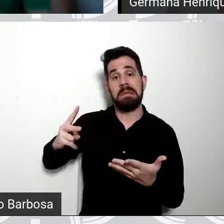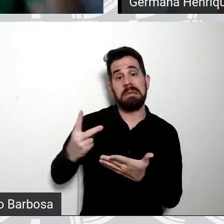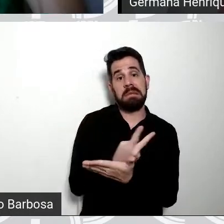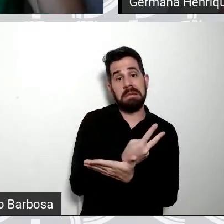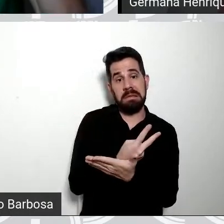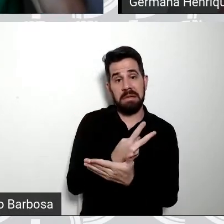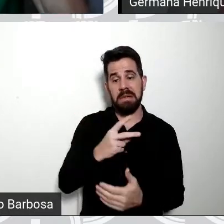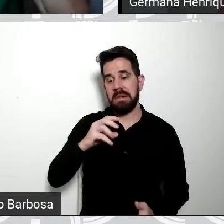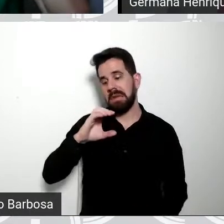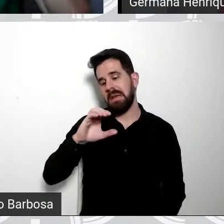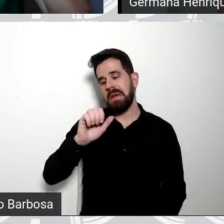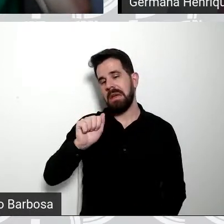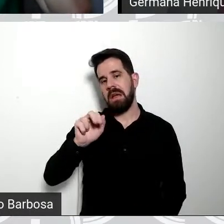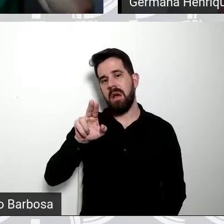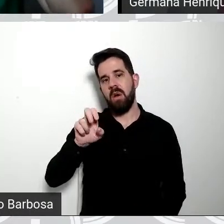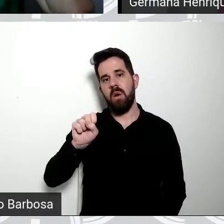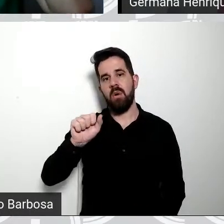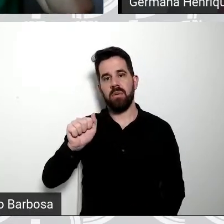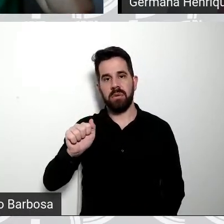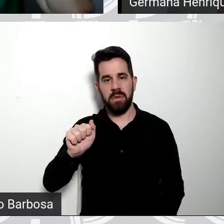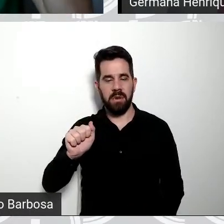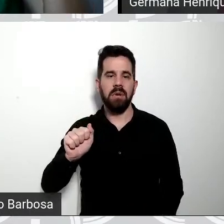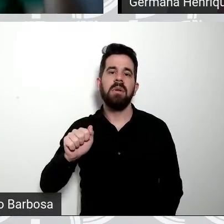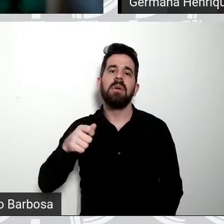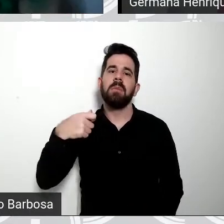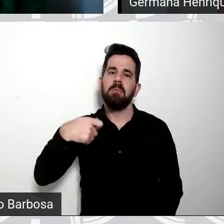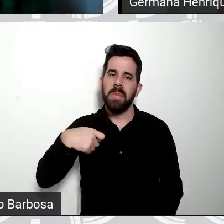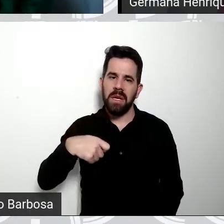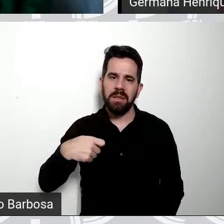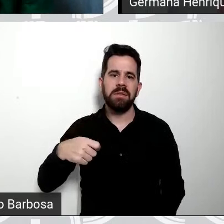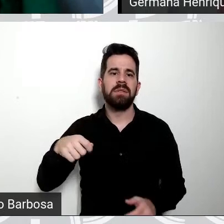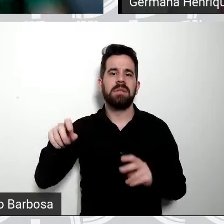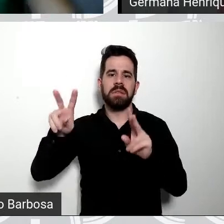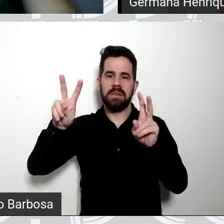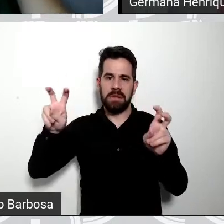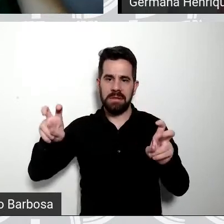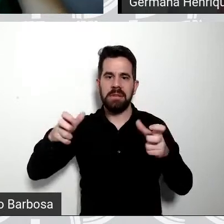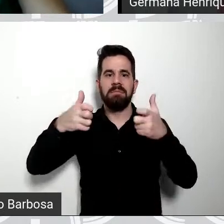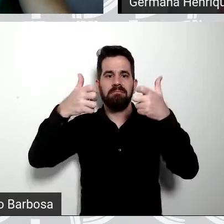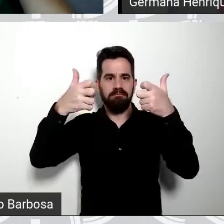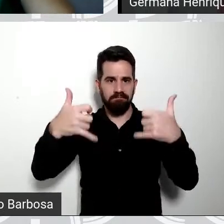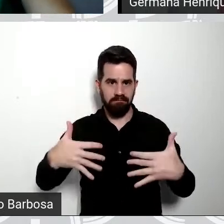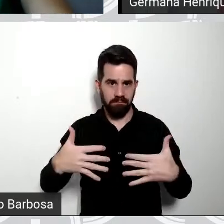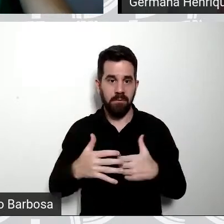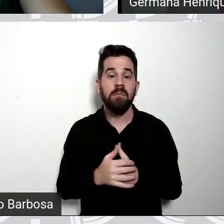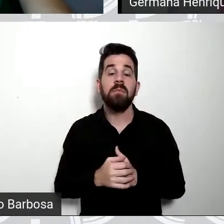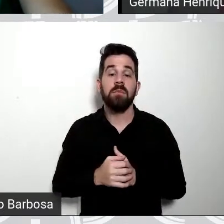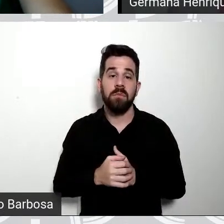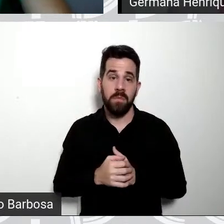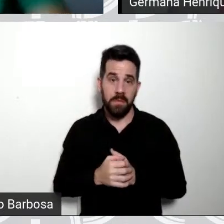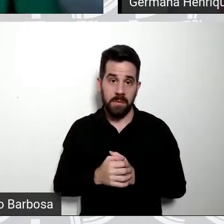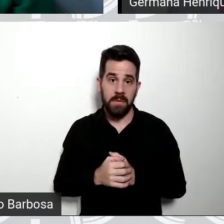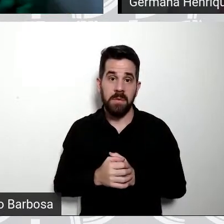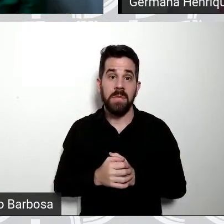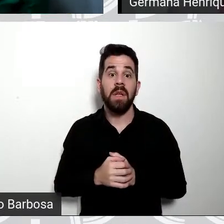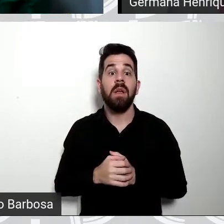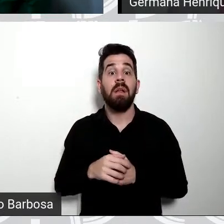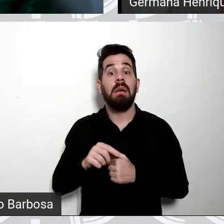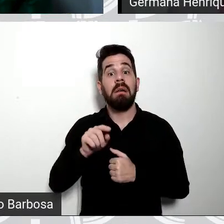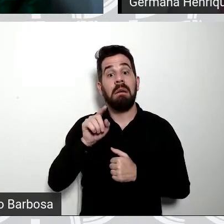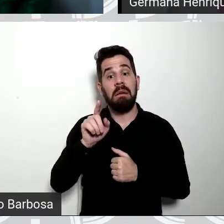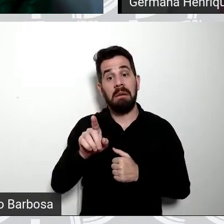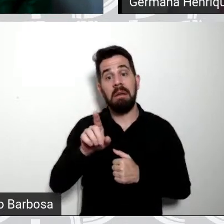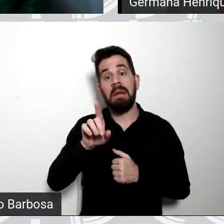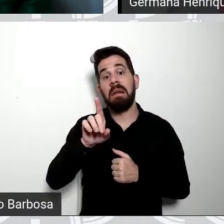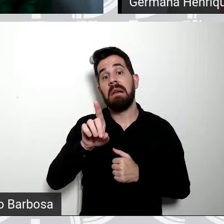definida. Citando Paul Venn, o historiador francês, Delisle infere que a história